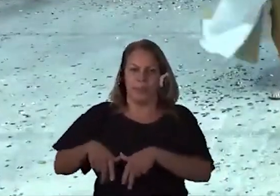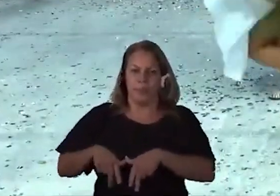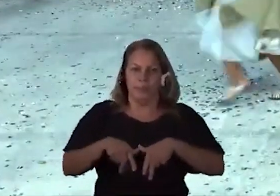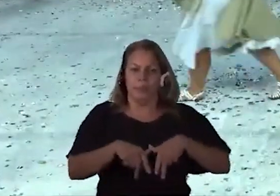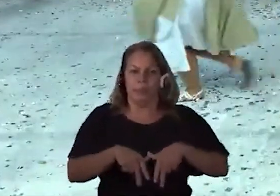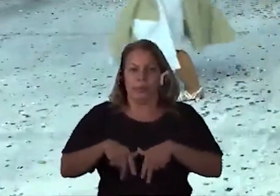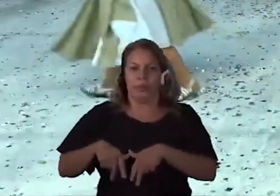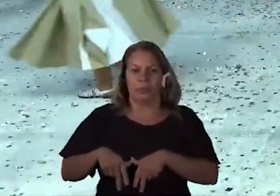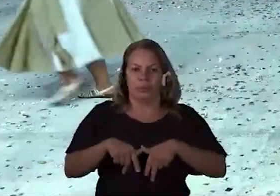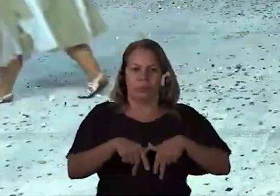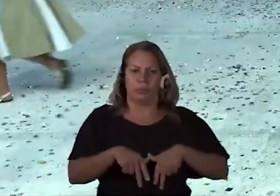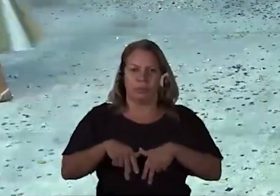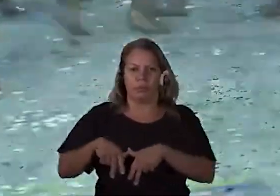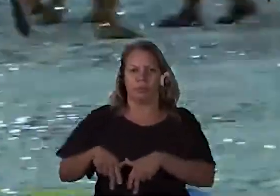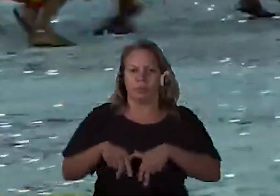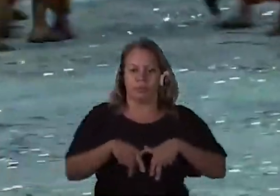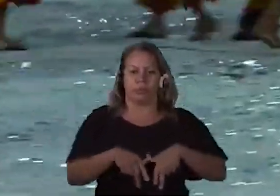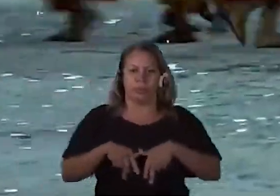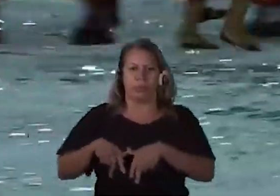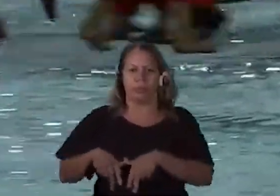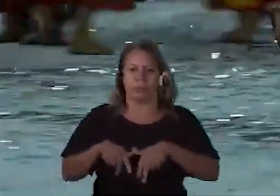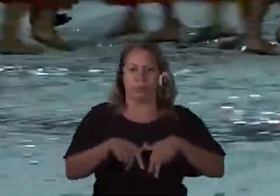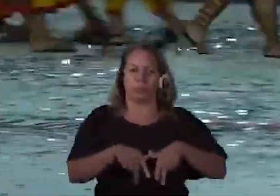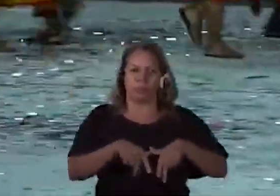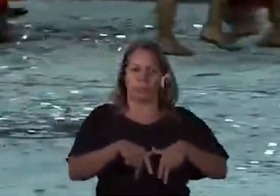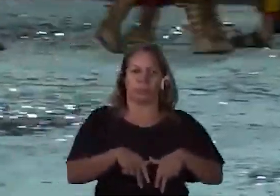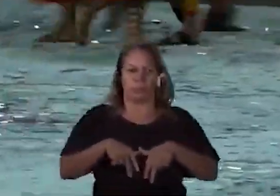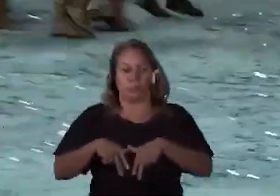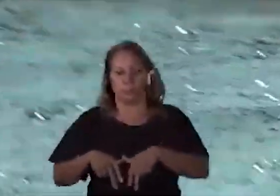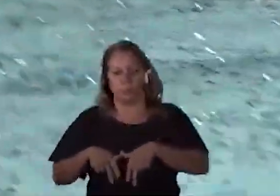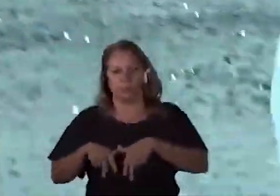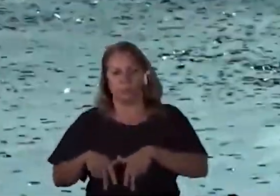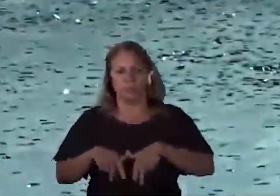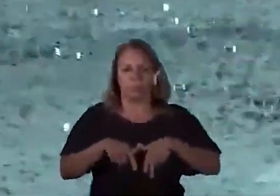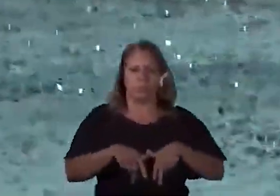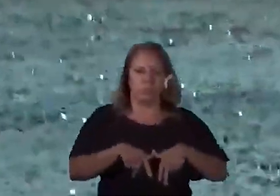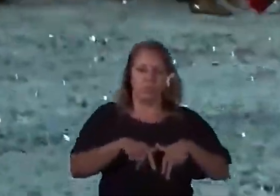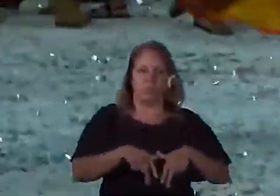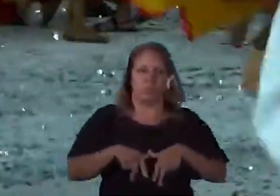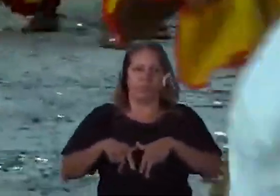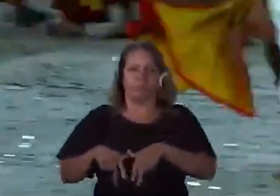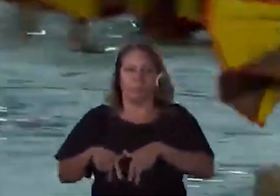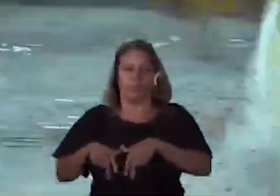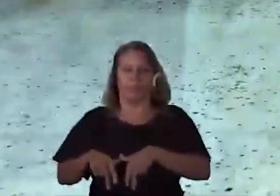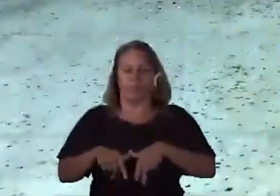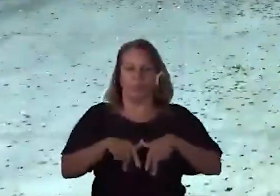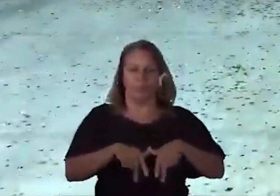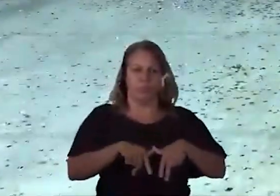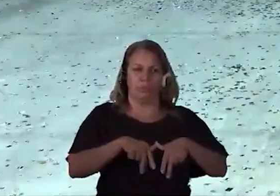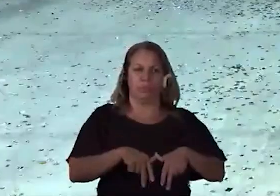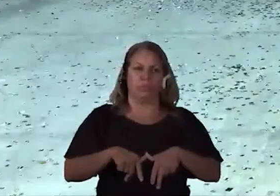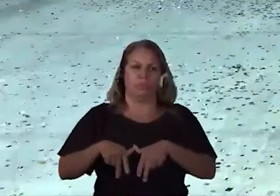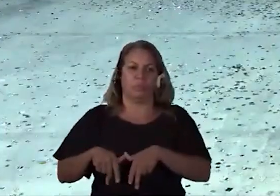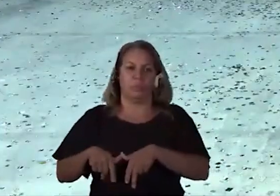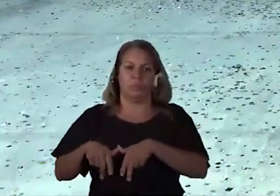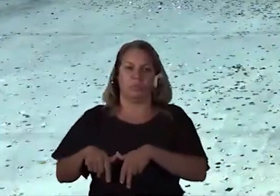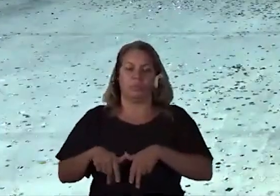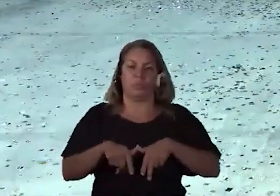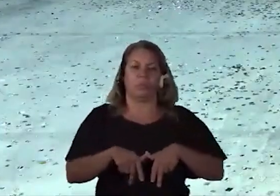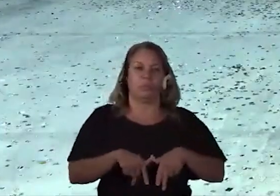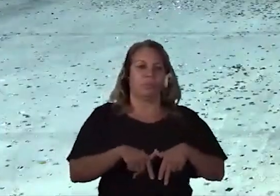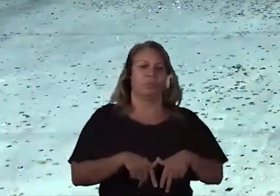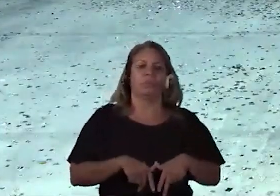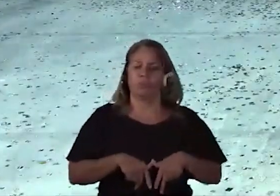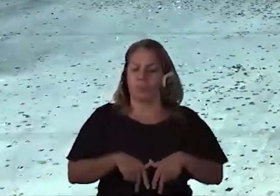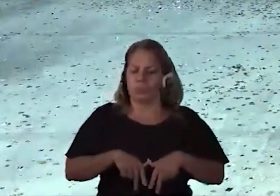entrosamento. A maioria das histórias que são contadas dentro de uma história que está sendo ali contada por